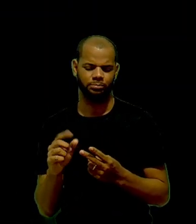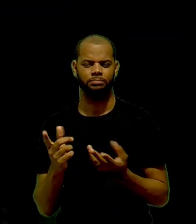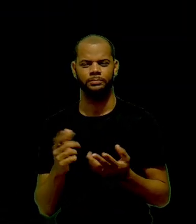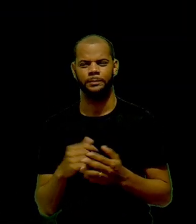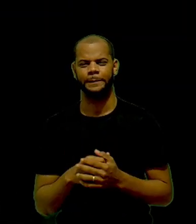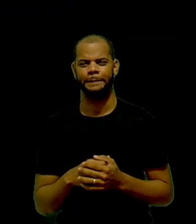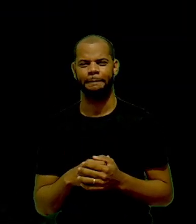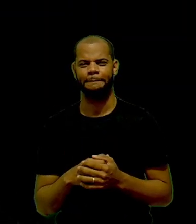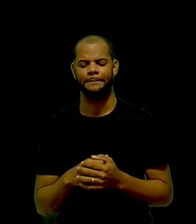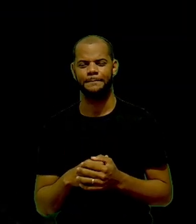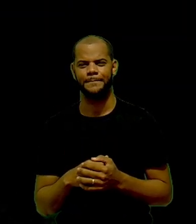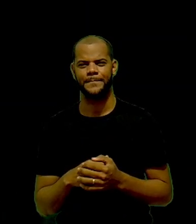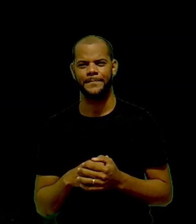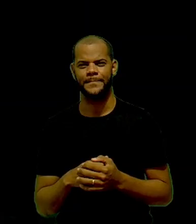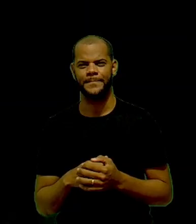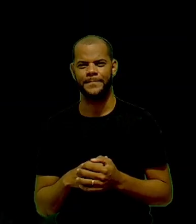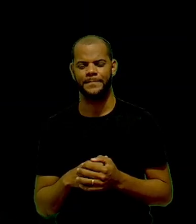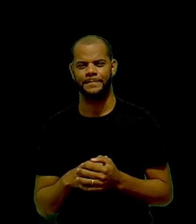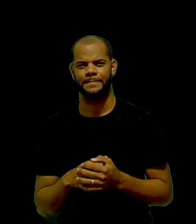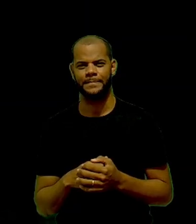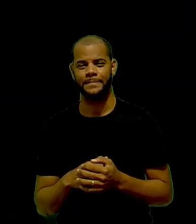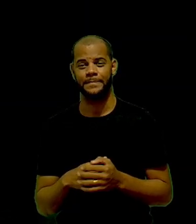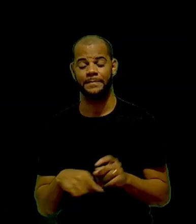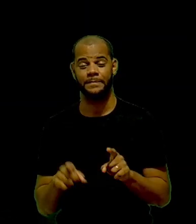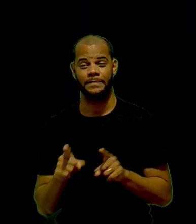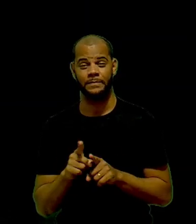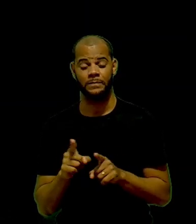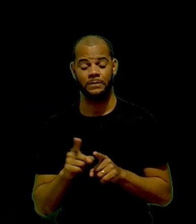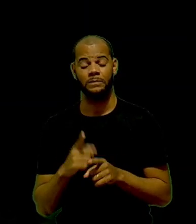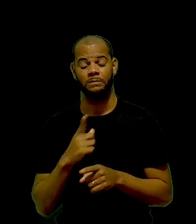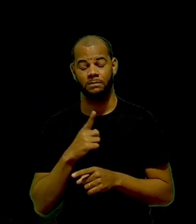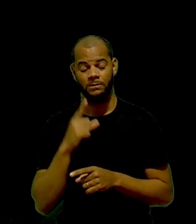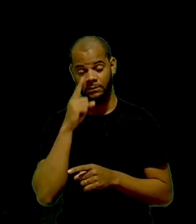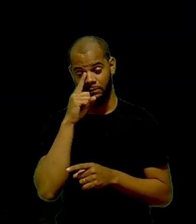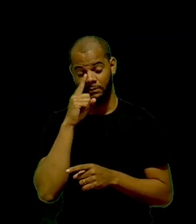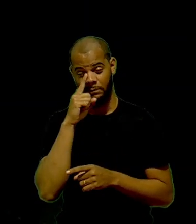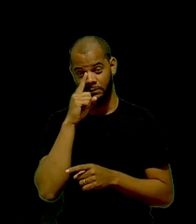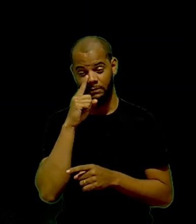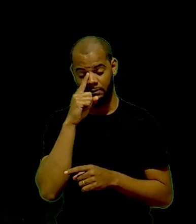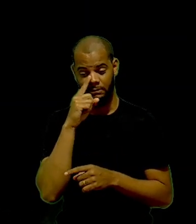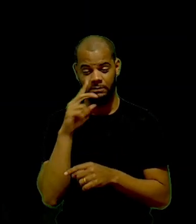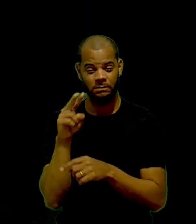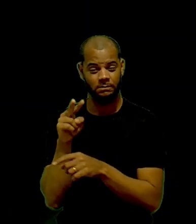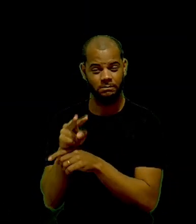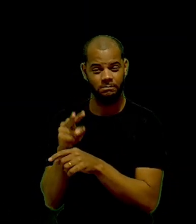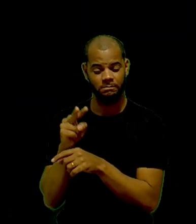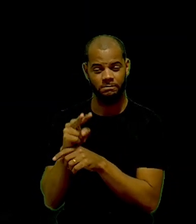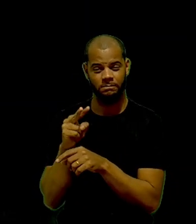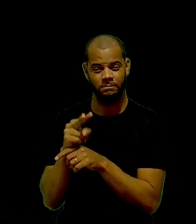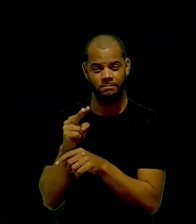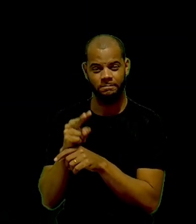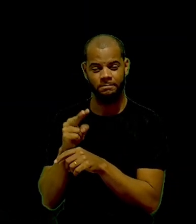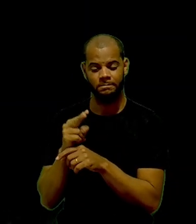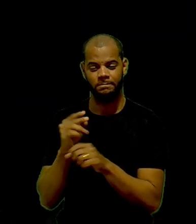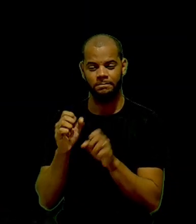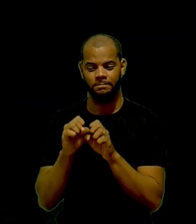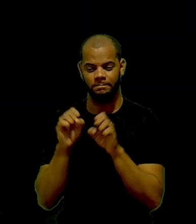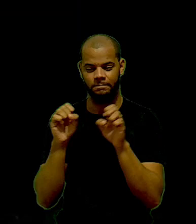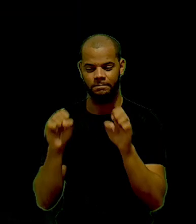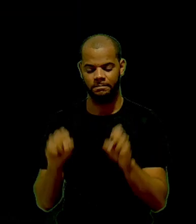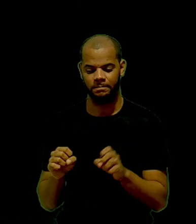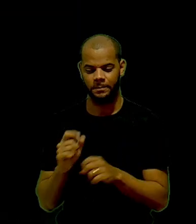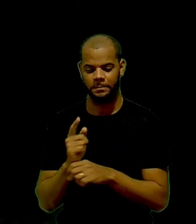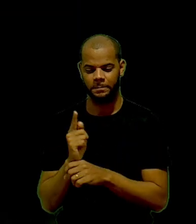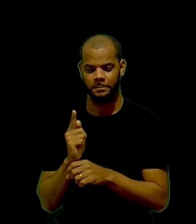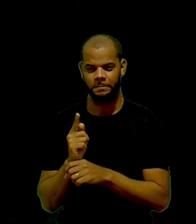Então, essas baterias, elas também têm risco. Então, a gente tem que monitorar, tem que ter um sistema de